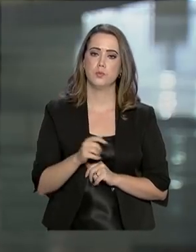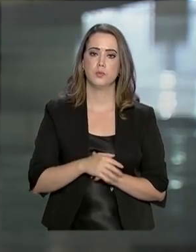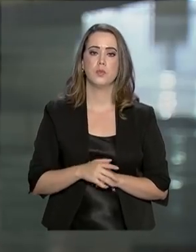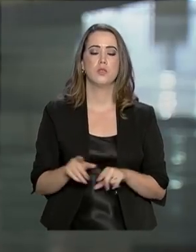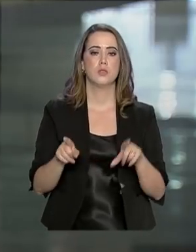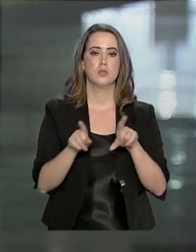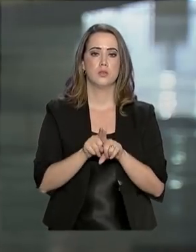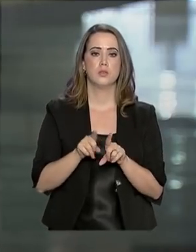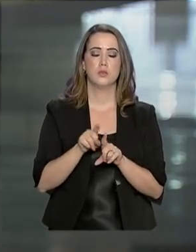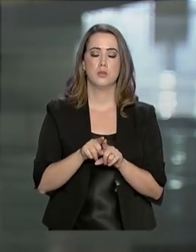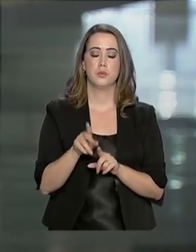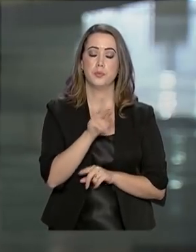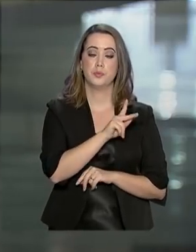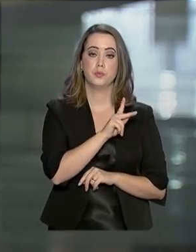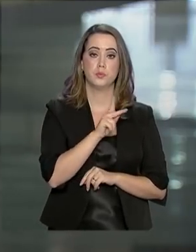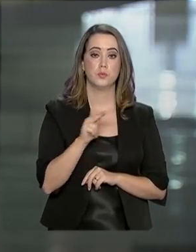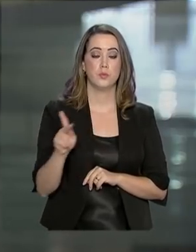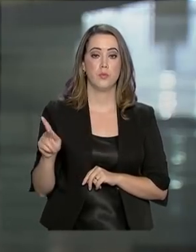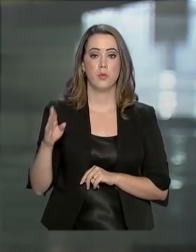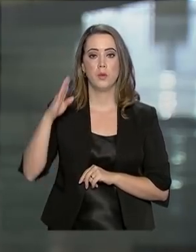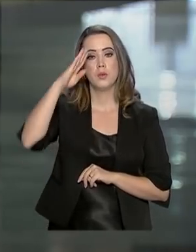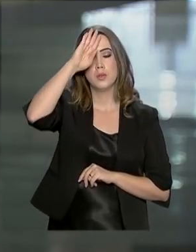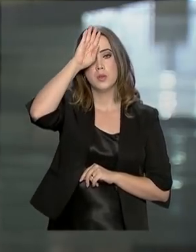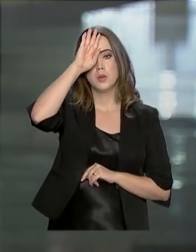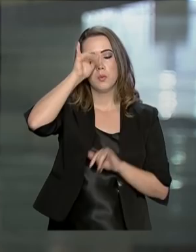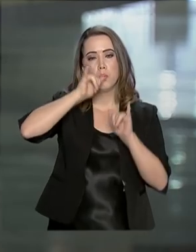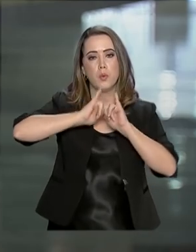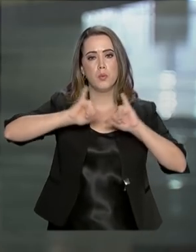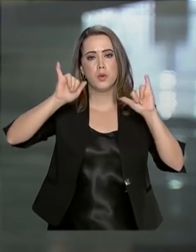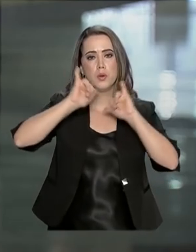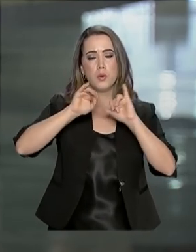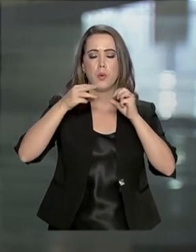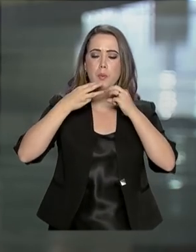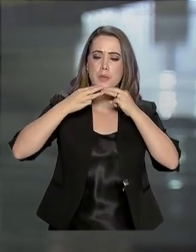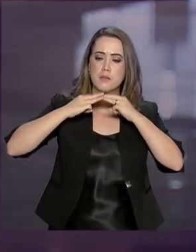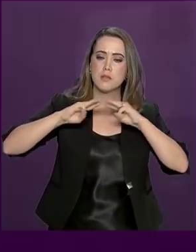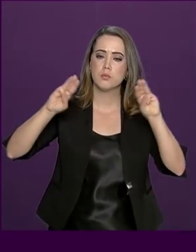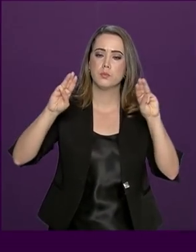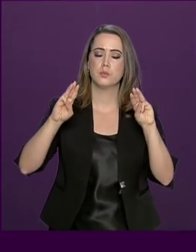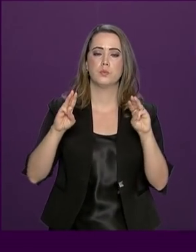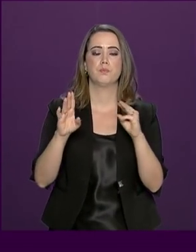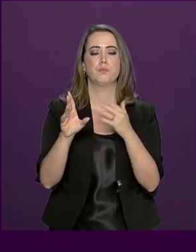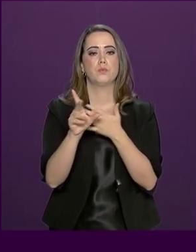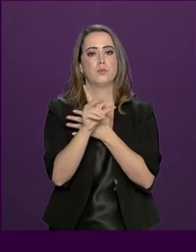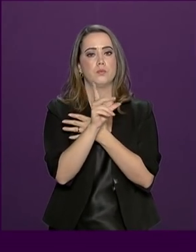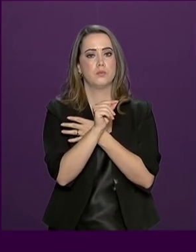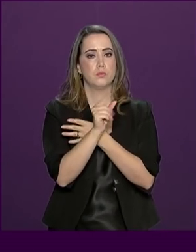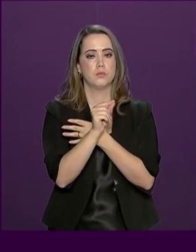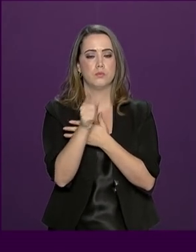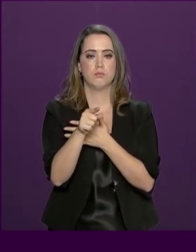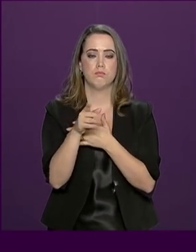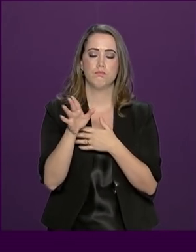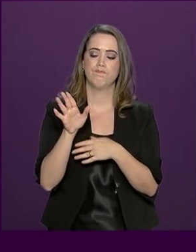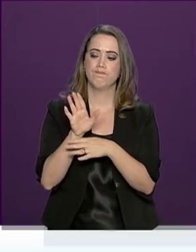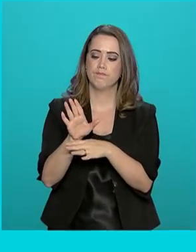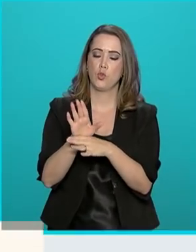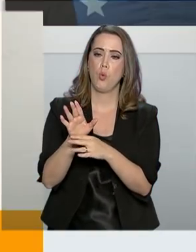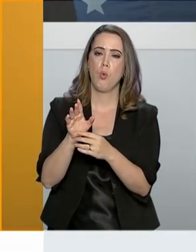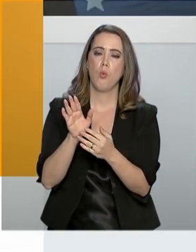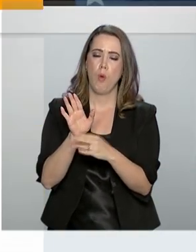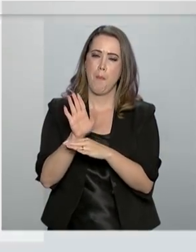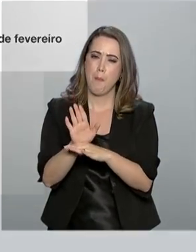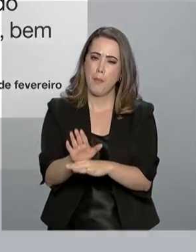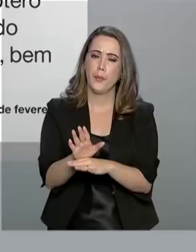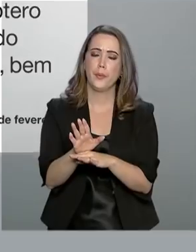disso Jair bolsonaro publicou uma mensagem nas redes sociais prestando solidariedade à família de Ricardo